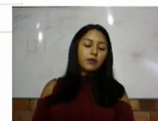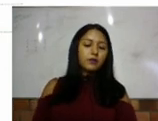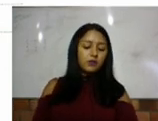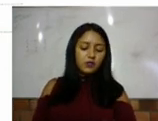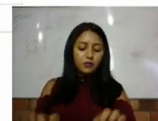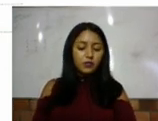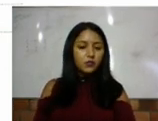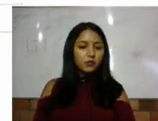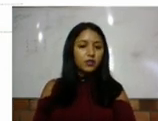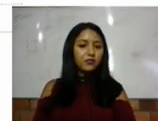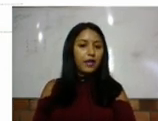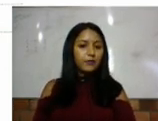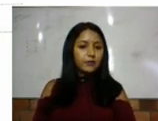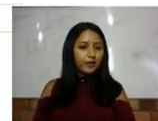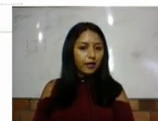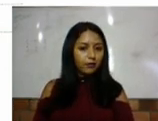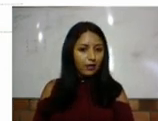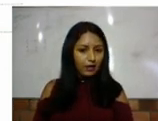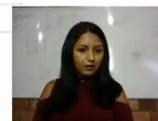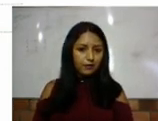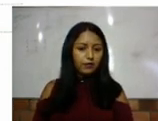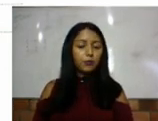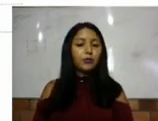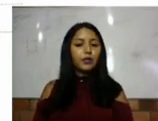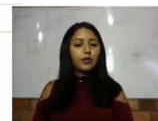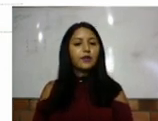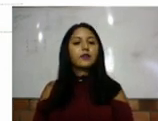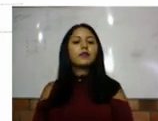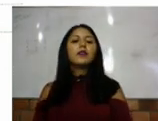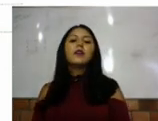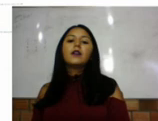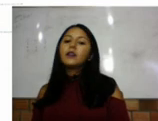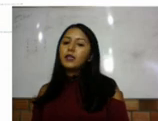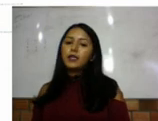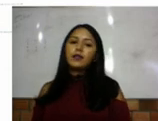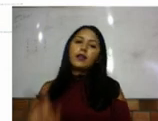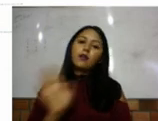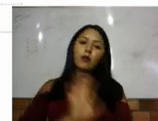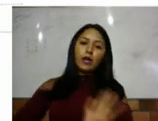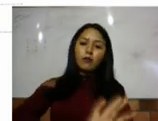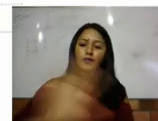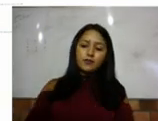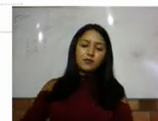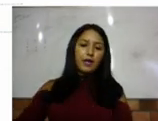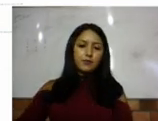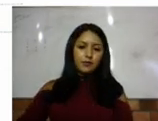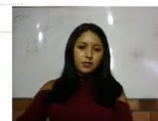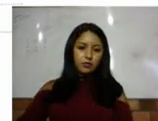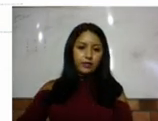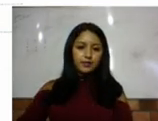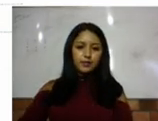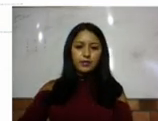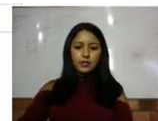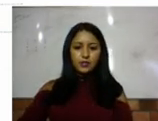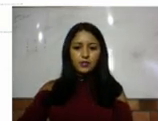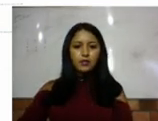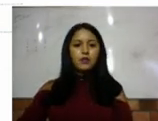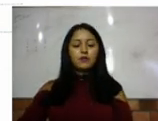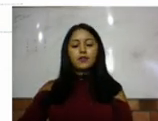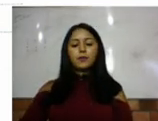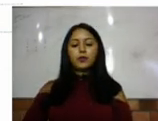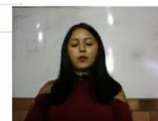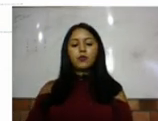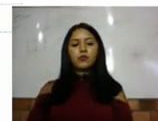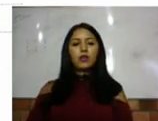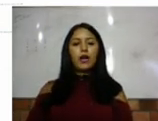lembrando que vocês não estão estudando verbos irregulares tanto isso que qualquer um desses verbos que estão nessa